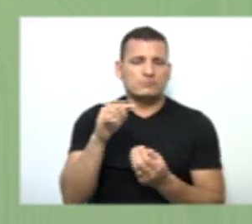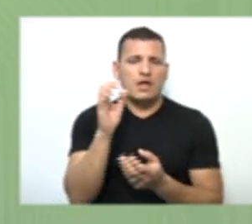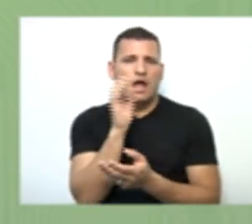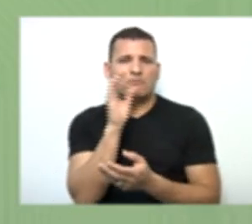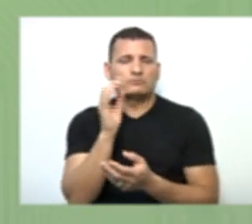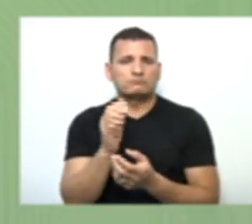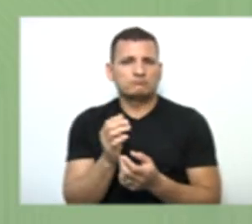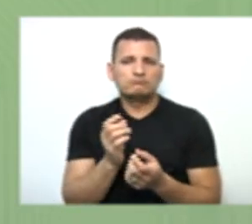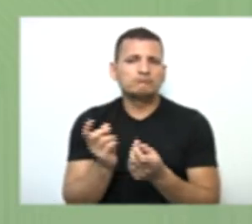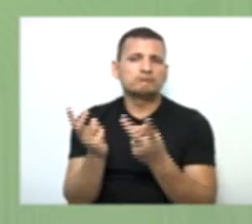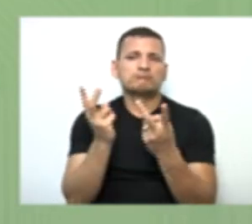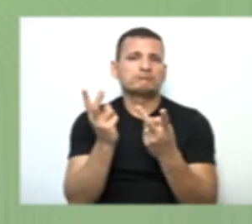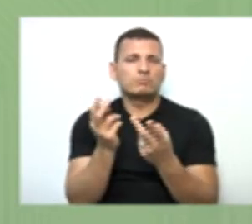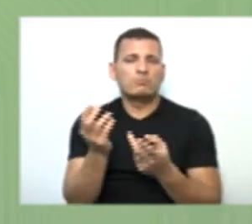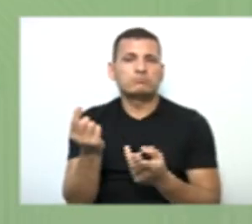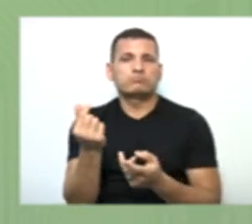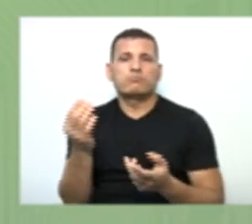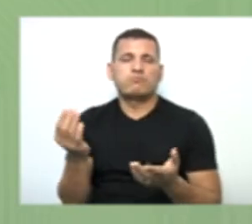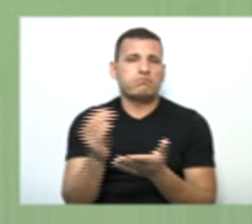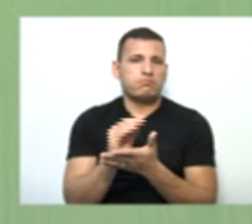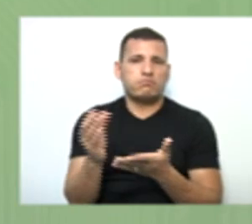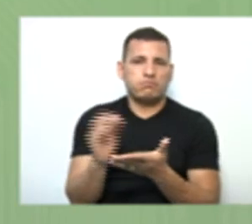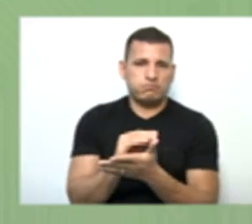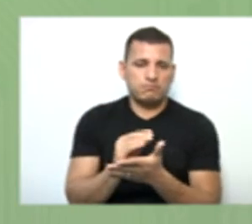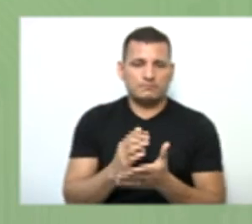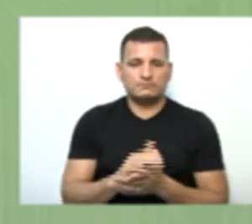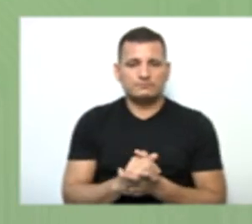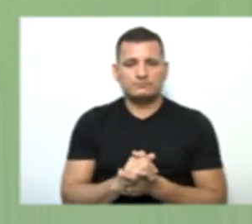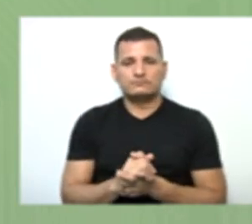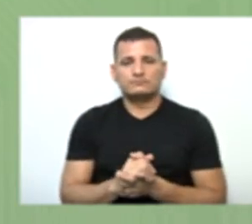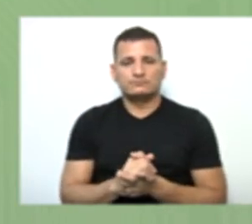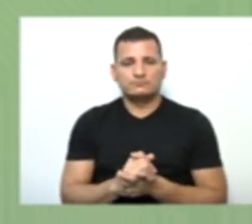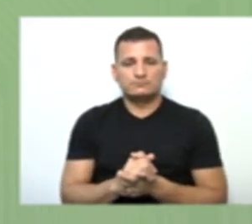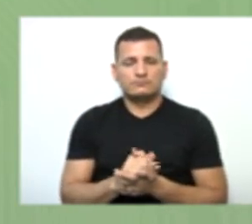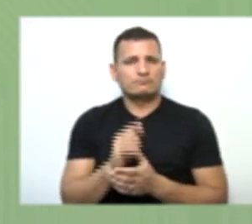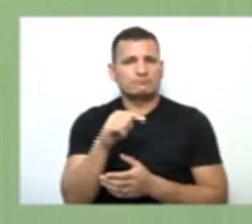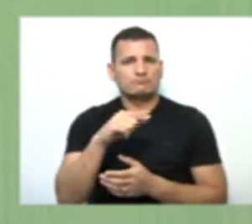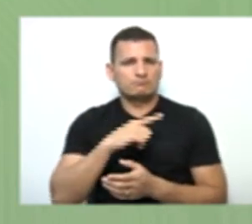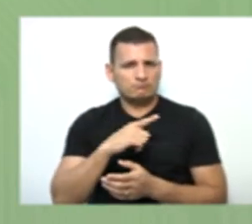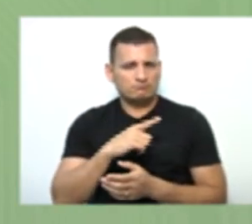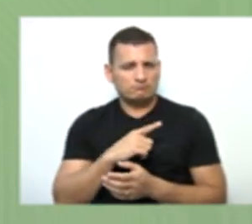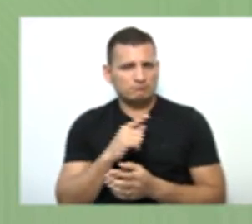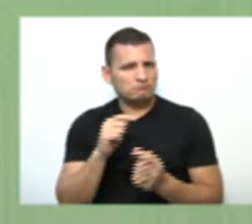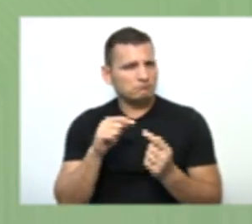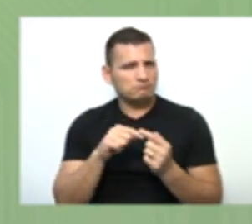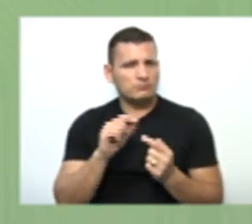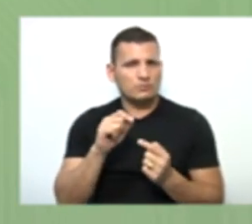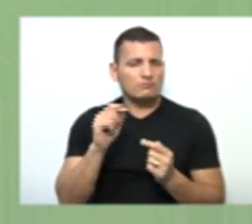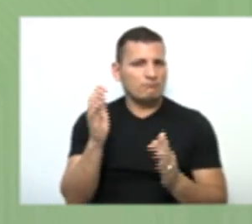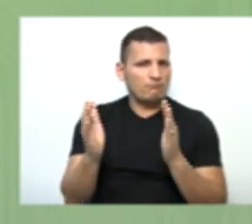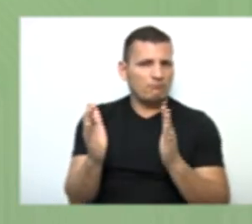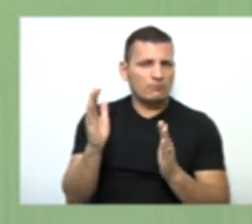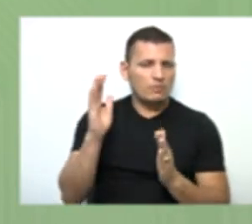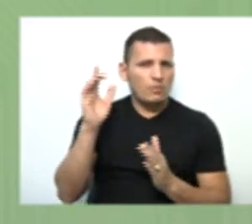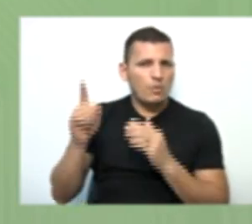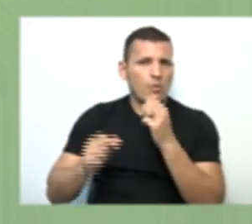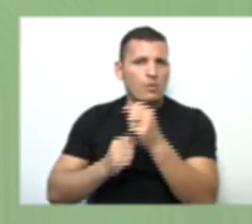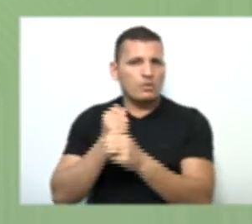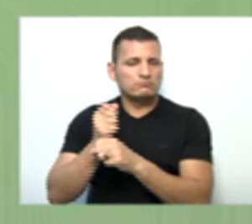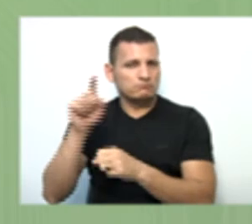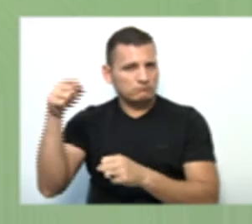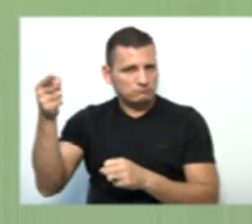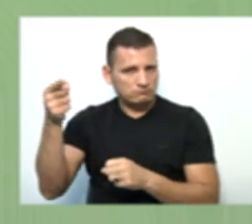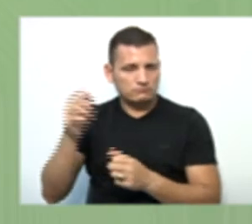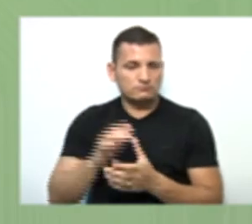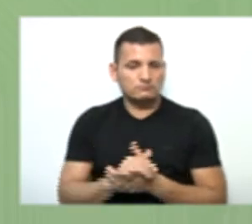dinheiro. Tem alguma coisa a ver com período do exercício seguinte? Quem